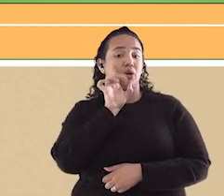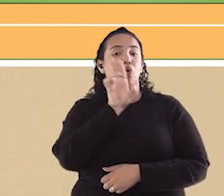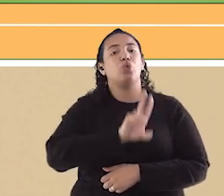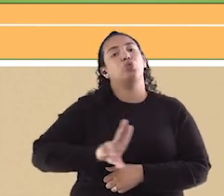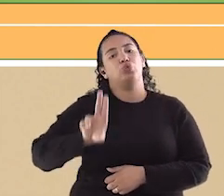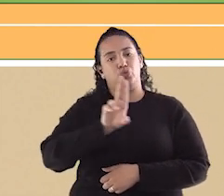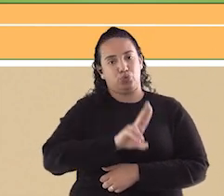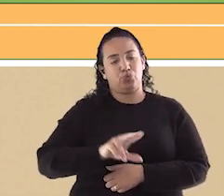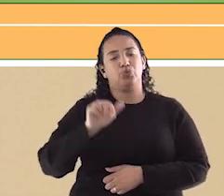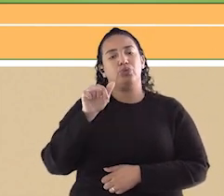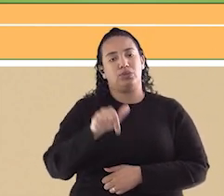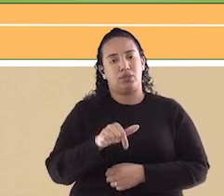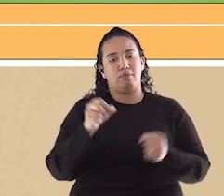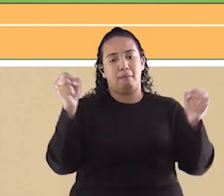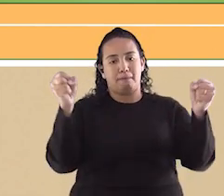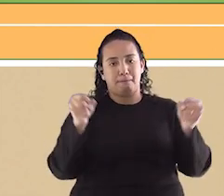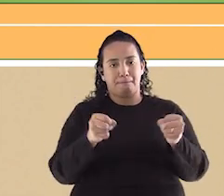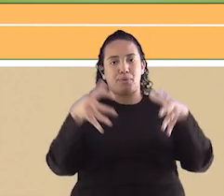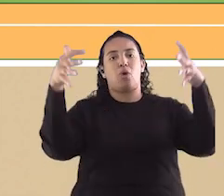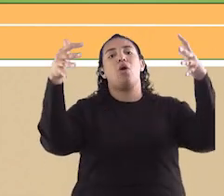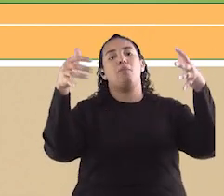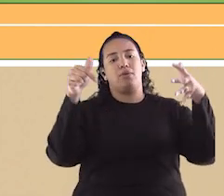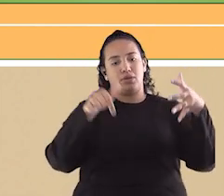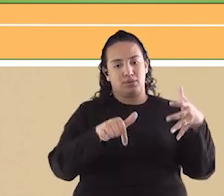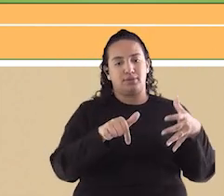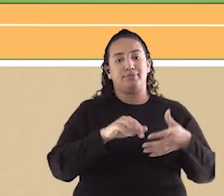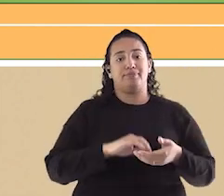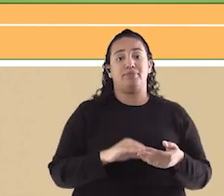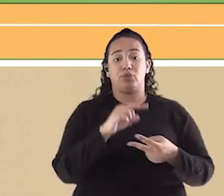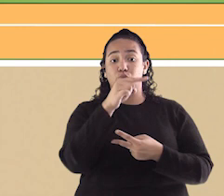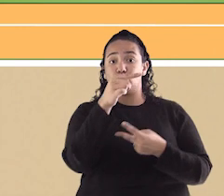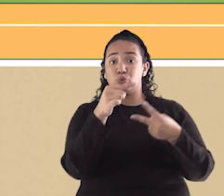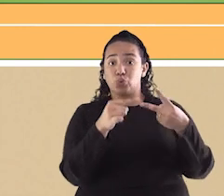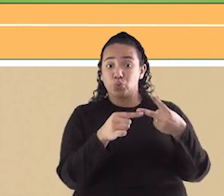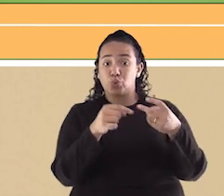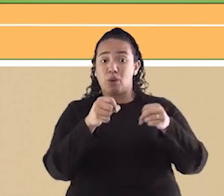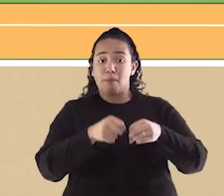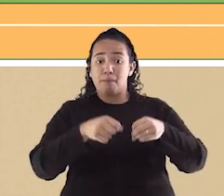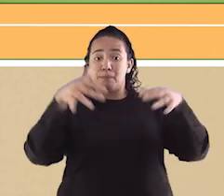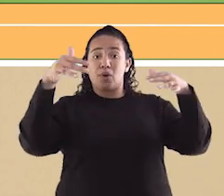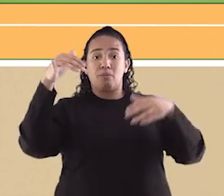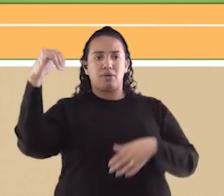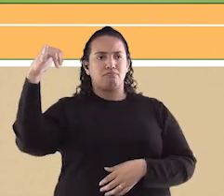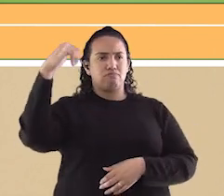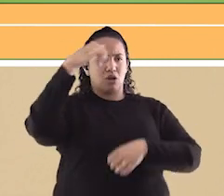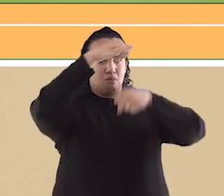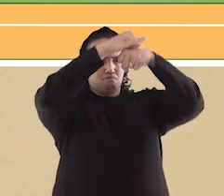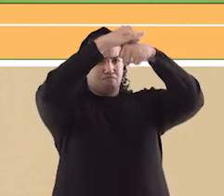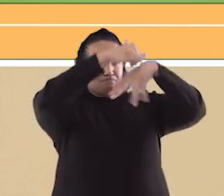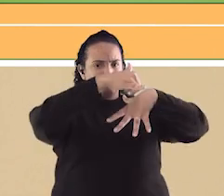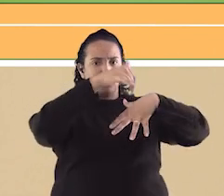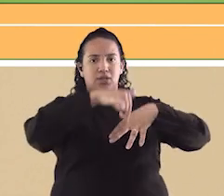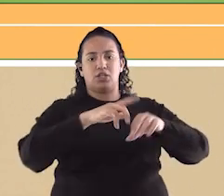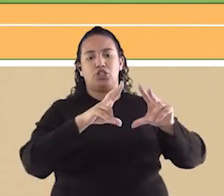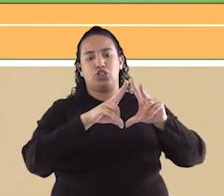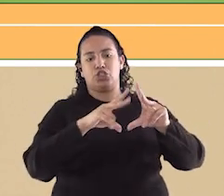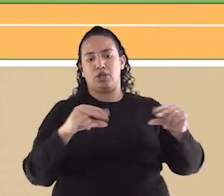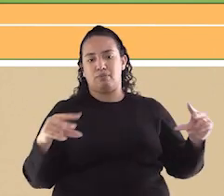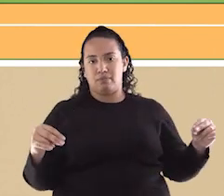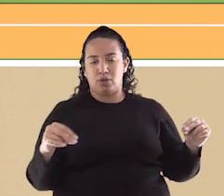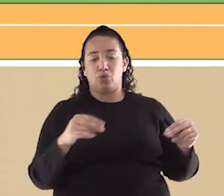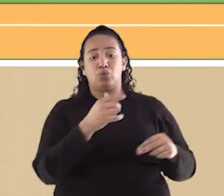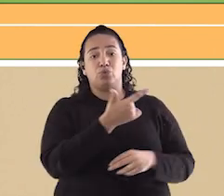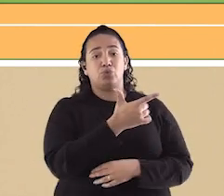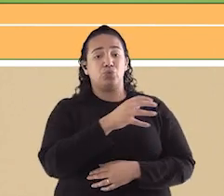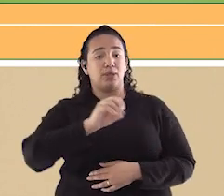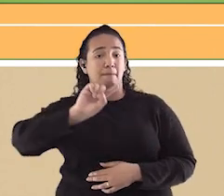fizeram uso do armamento atômico. 2 bombas atômicas foram lançadas sobre a cidade de Hiroshima e Nagasaki, no Japão, causando a morte de mais de